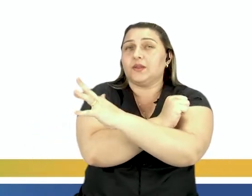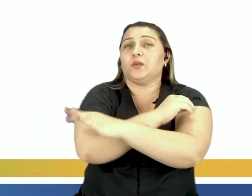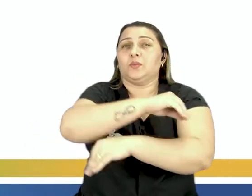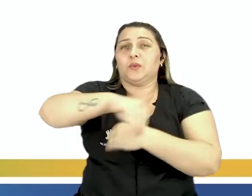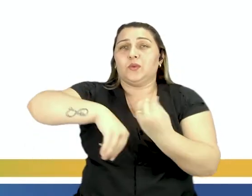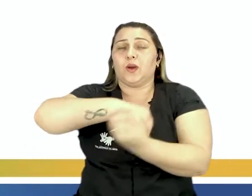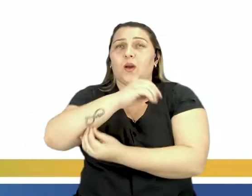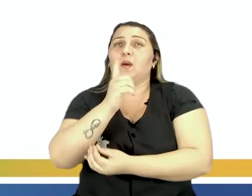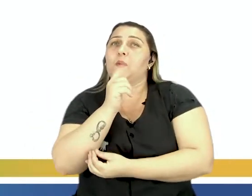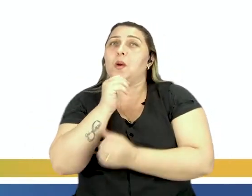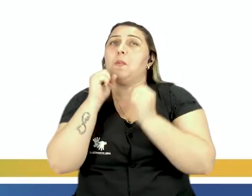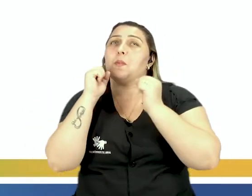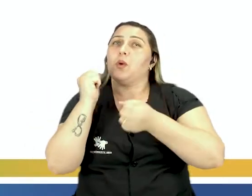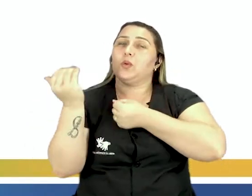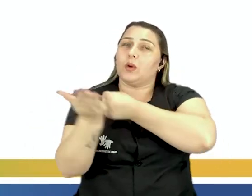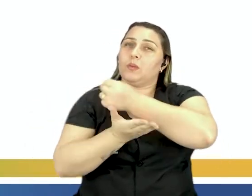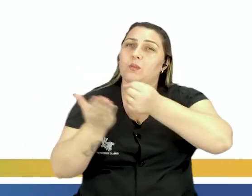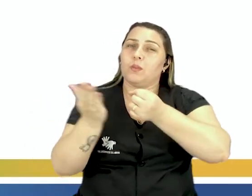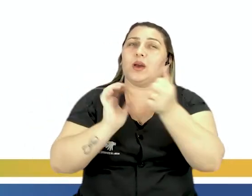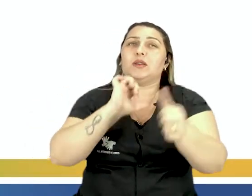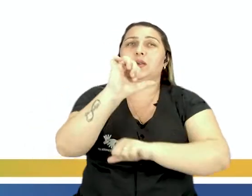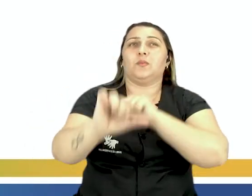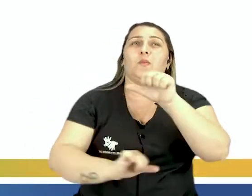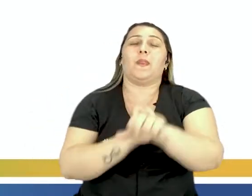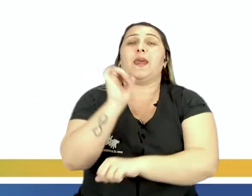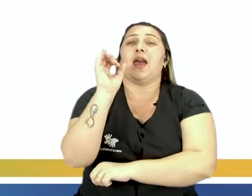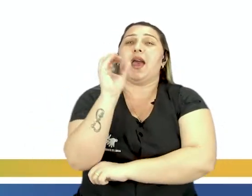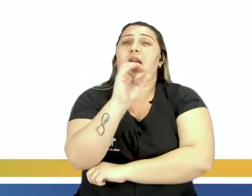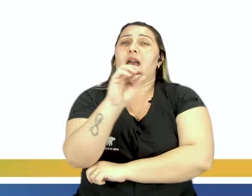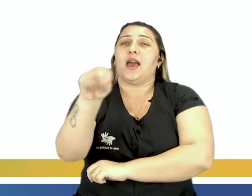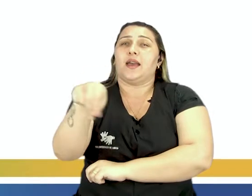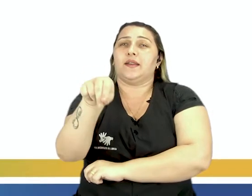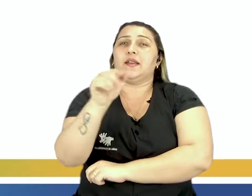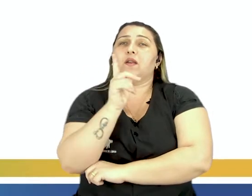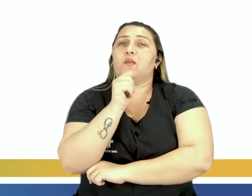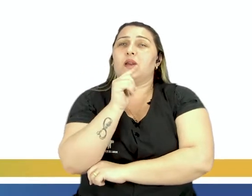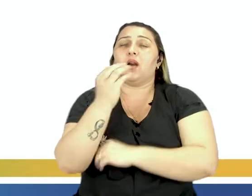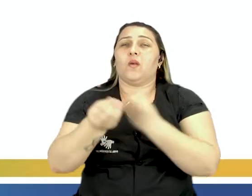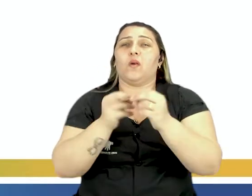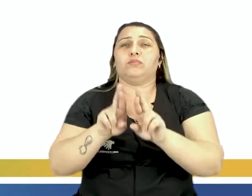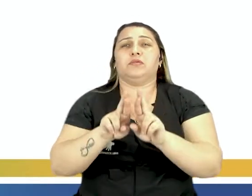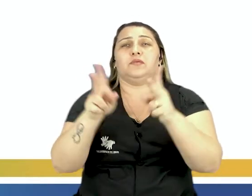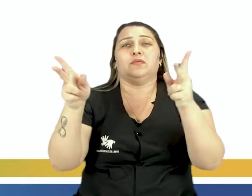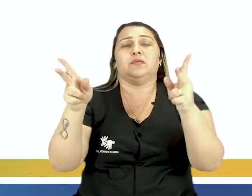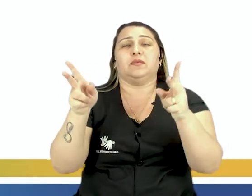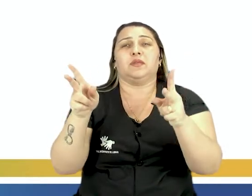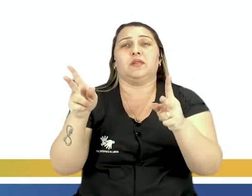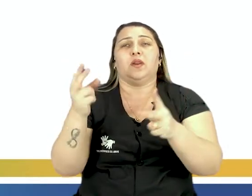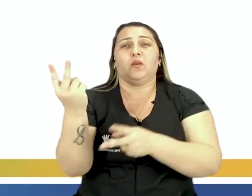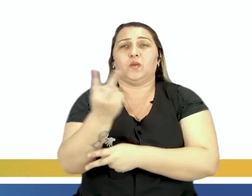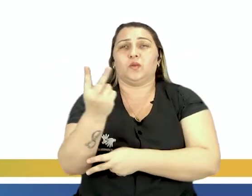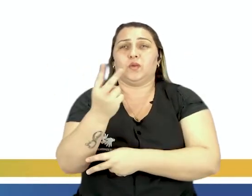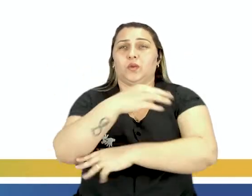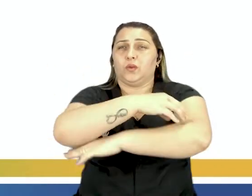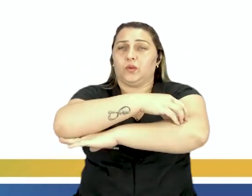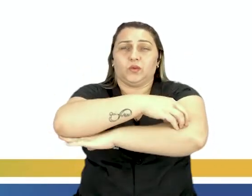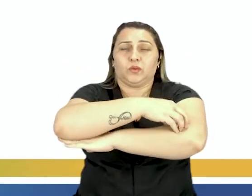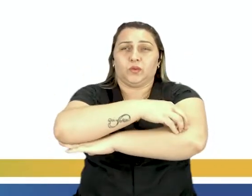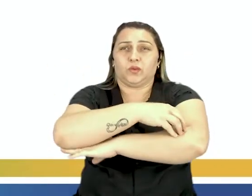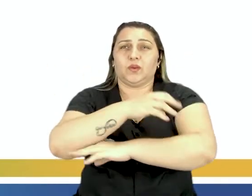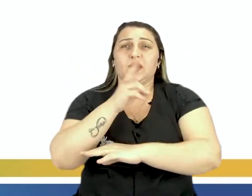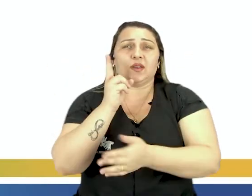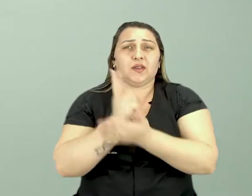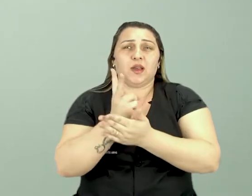ele pode reagir com a base e formar sal e água. Então, como que você vai diferenciar esses óxidos? Sempre olhando